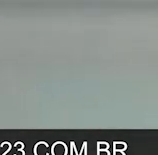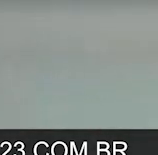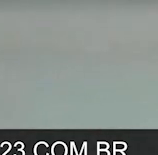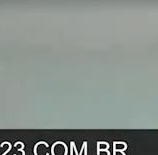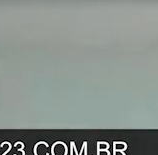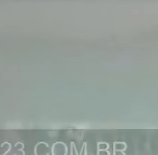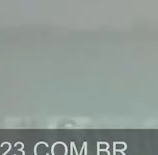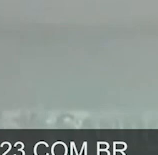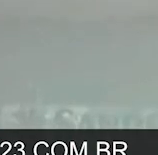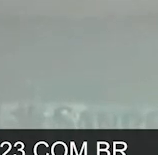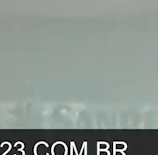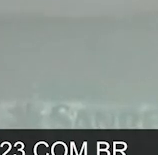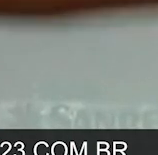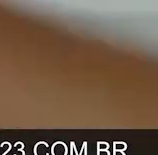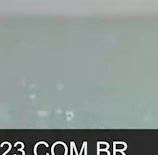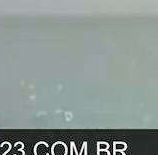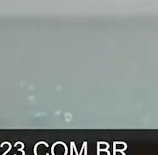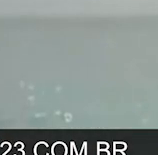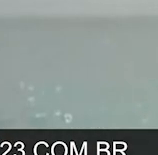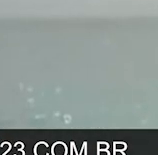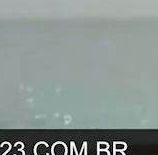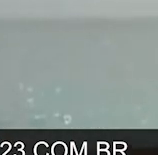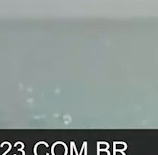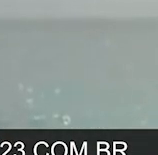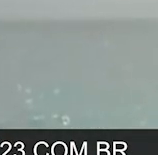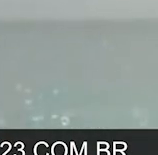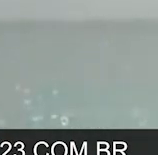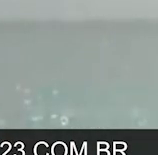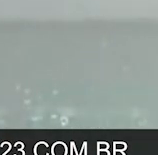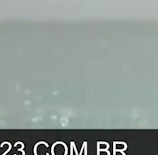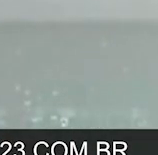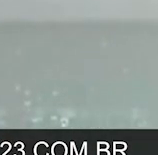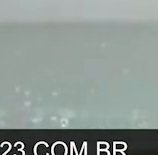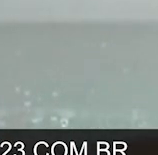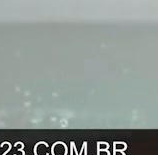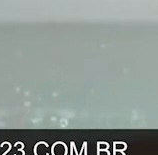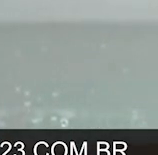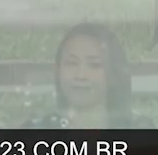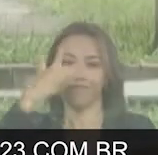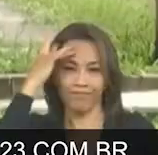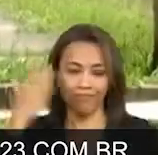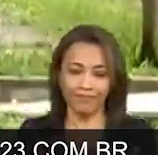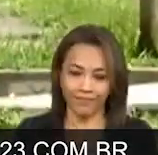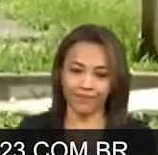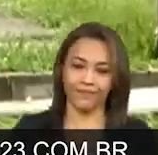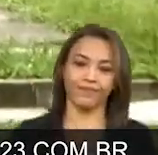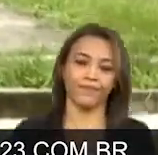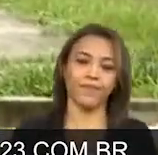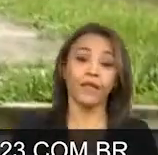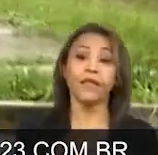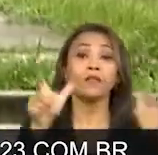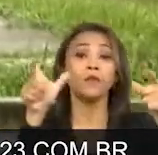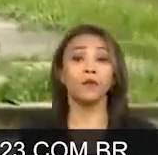gente vai acompanhar agora. Eu convido você, aumenta aí o volume da TV e fica ligado, joga na tela, vamos assistir. A colônia